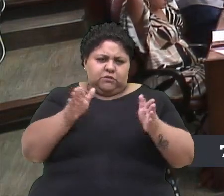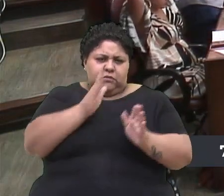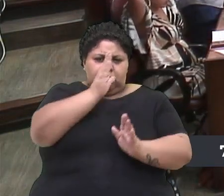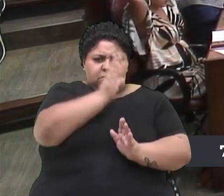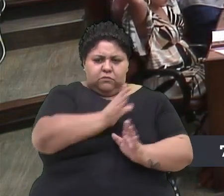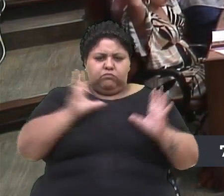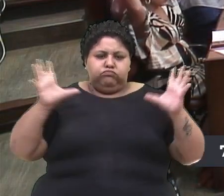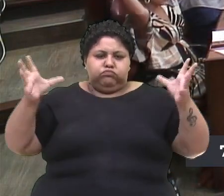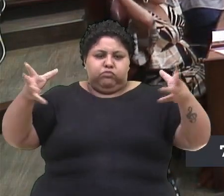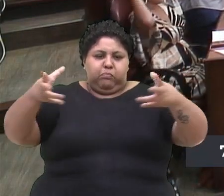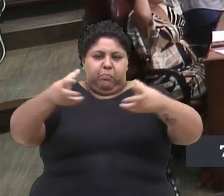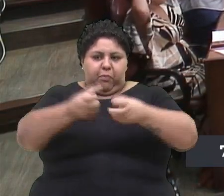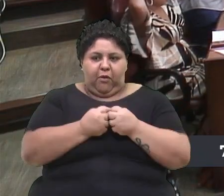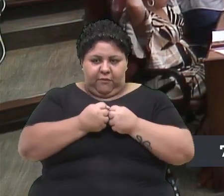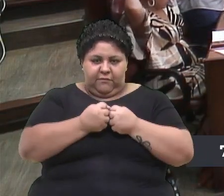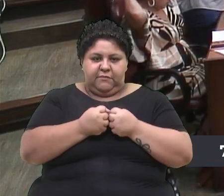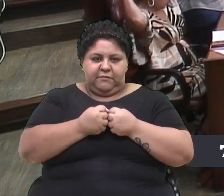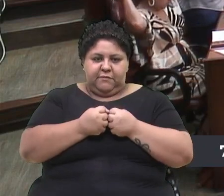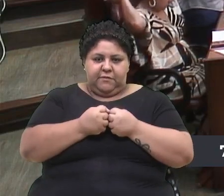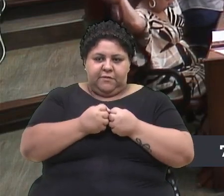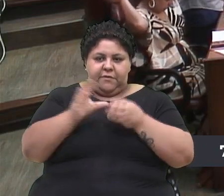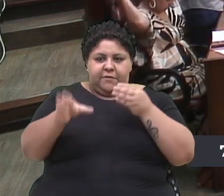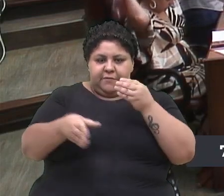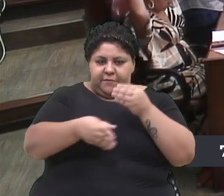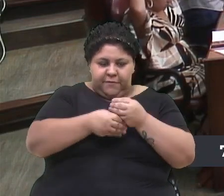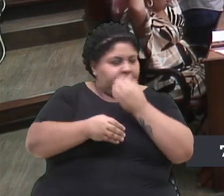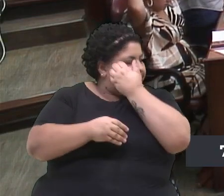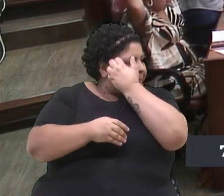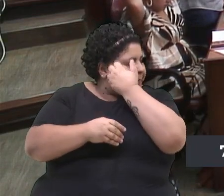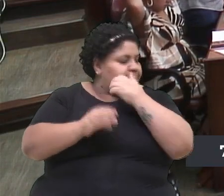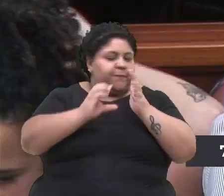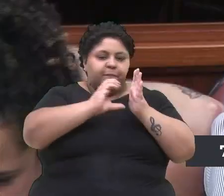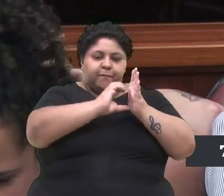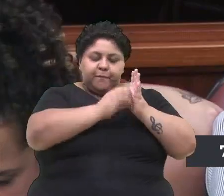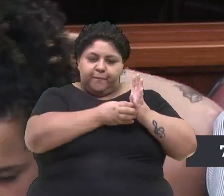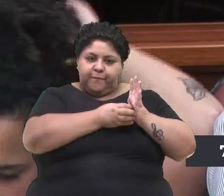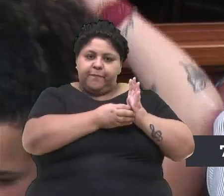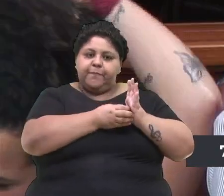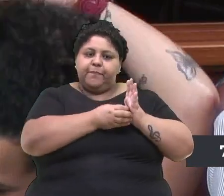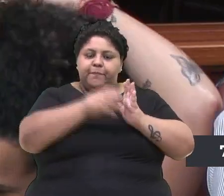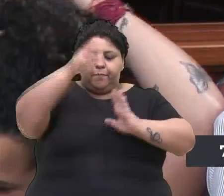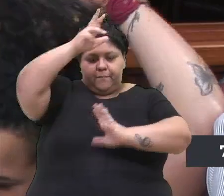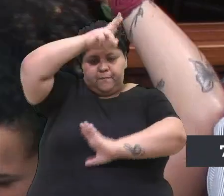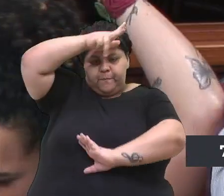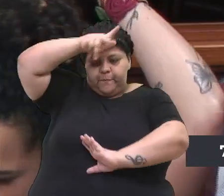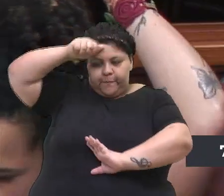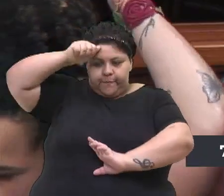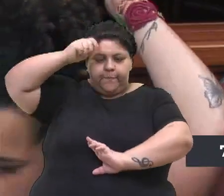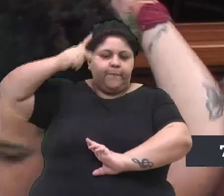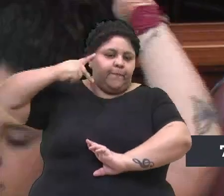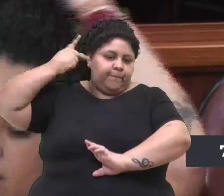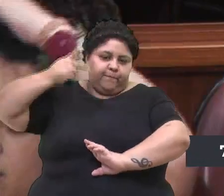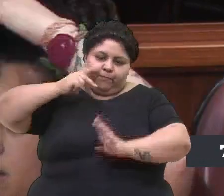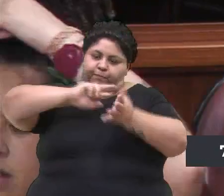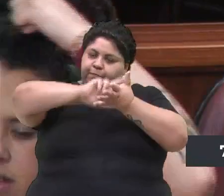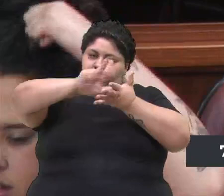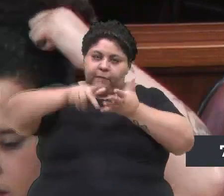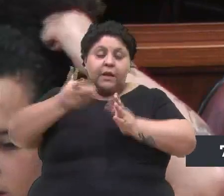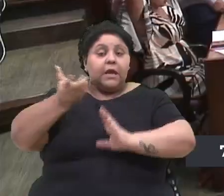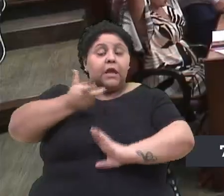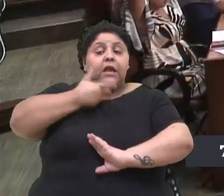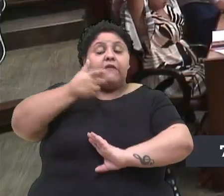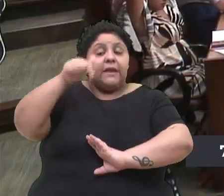reposição, tanto para os servidores, como prefeito, vereador, enfim, eu quero destacar